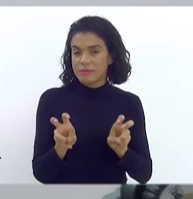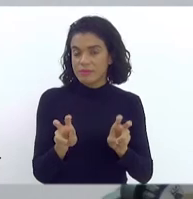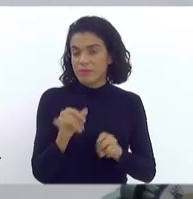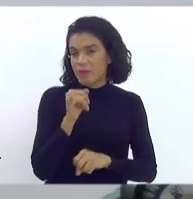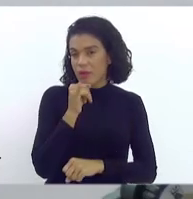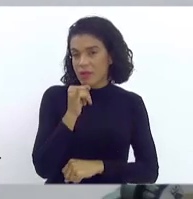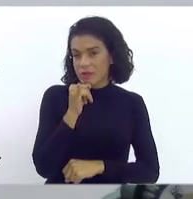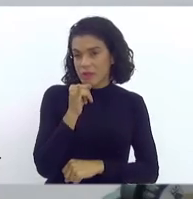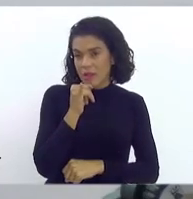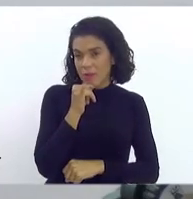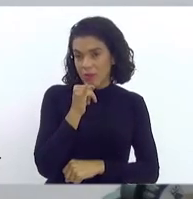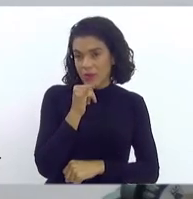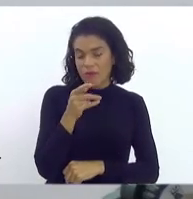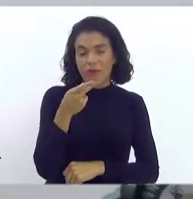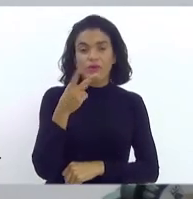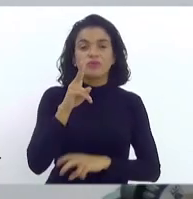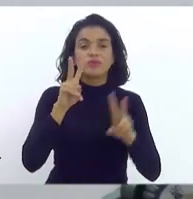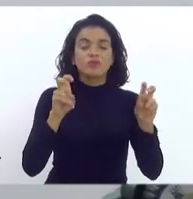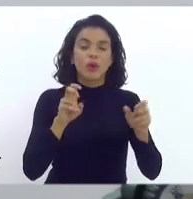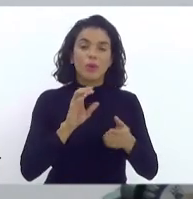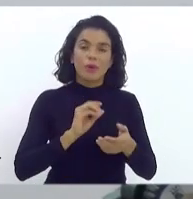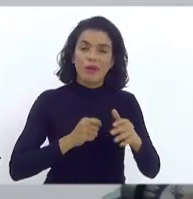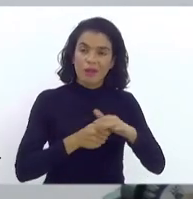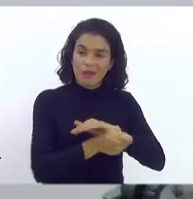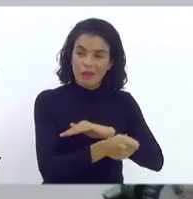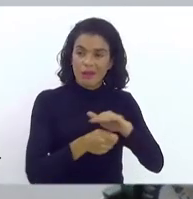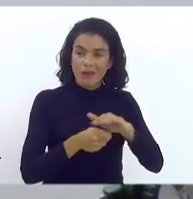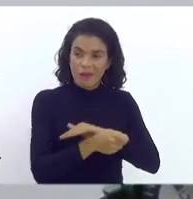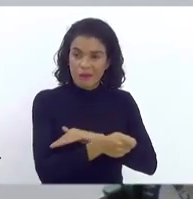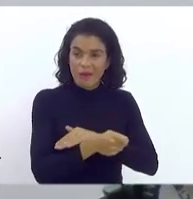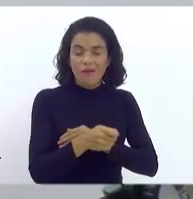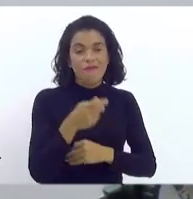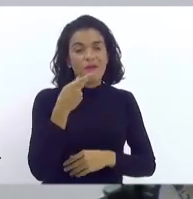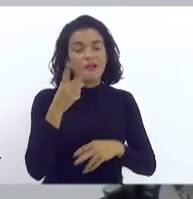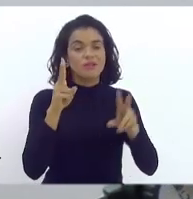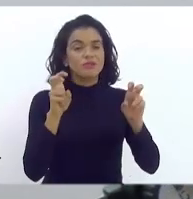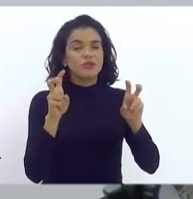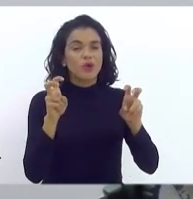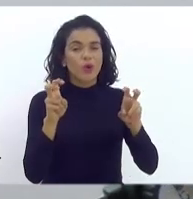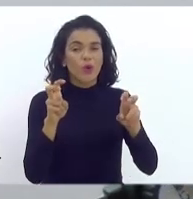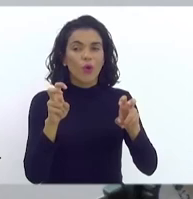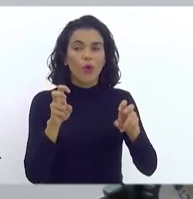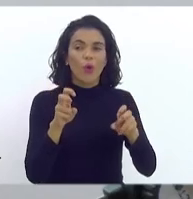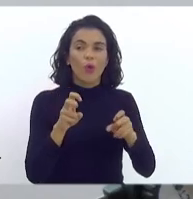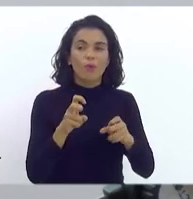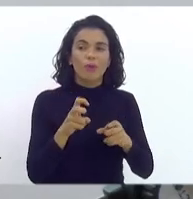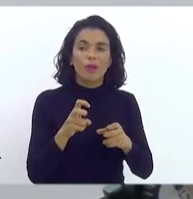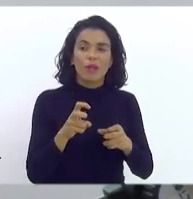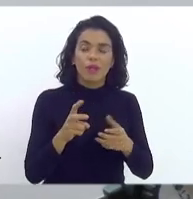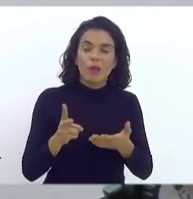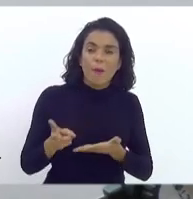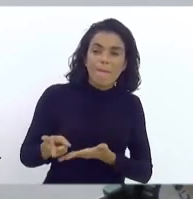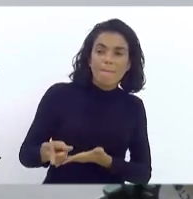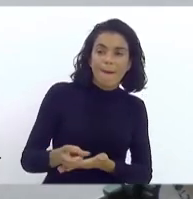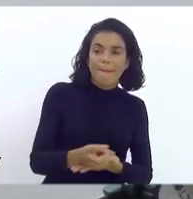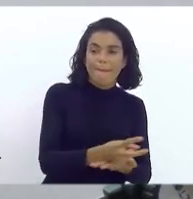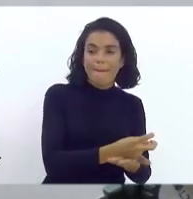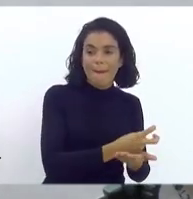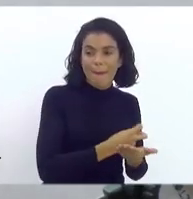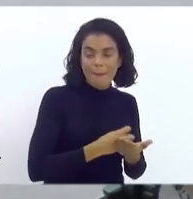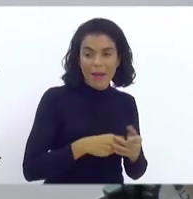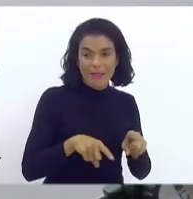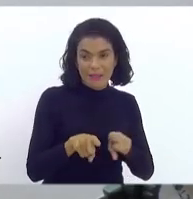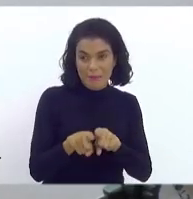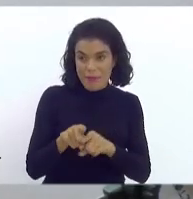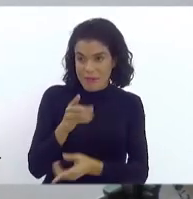exemplo, falando sobre investimento, eu vejo que, quando vocês falam a respeito de arrecadação, de perda, vocês